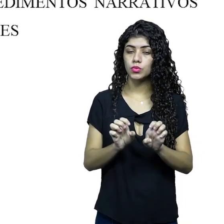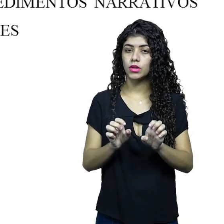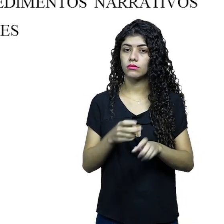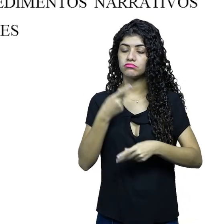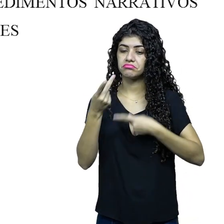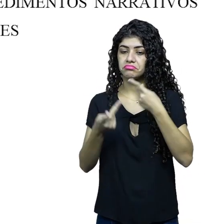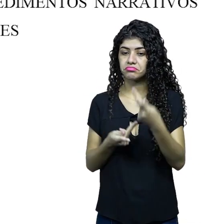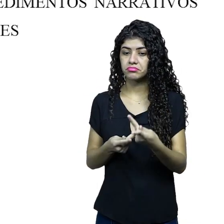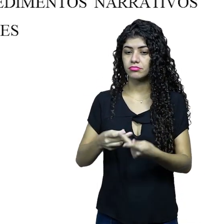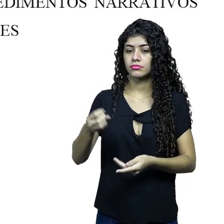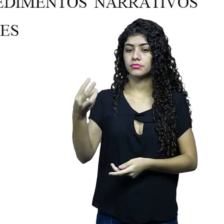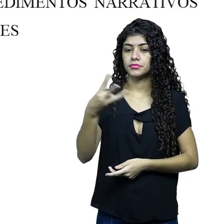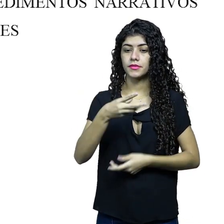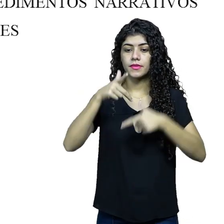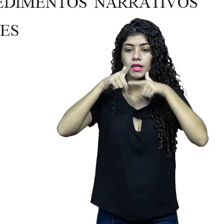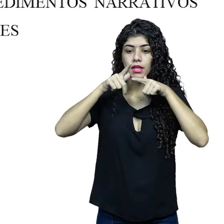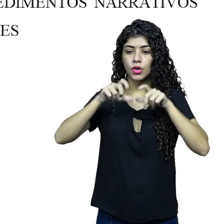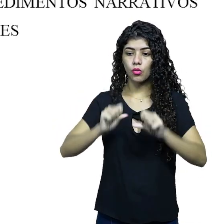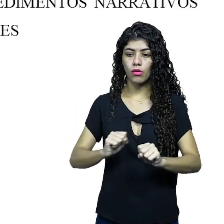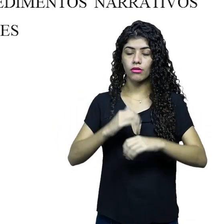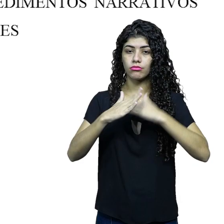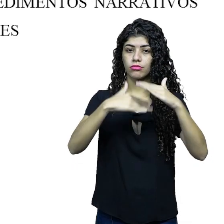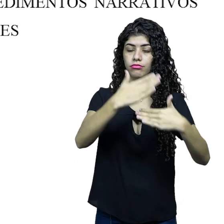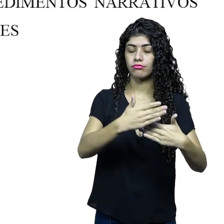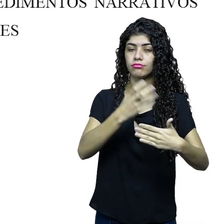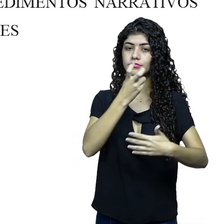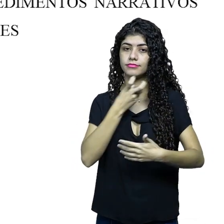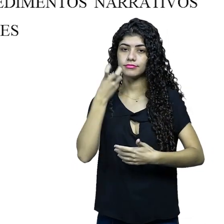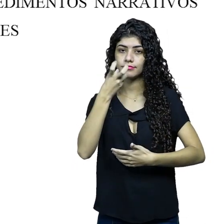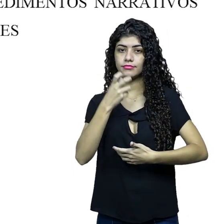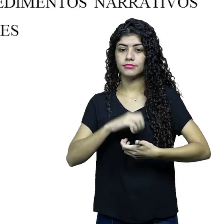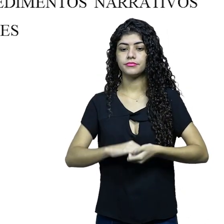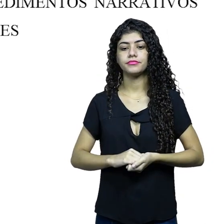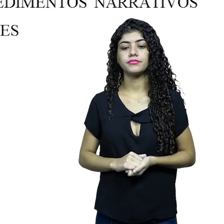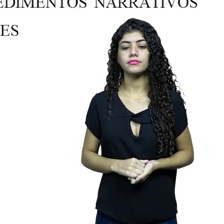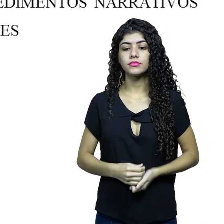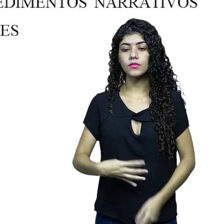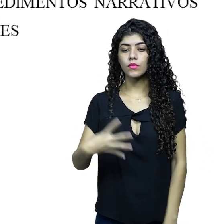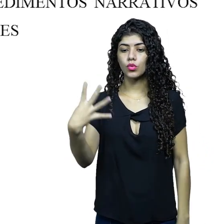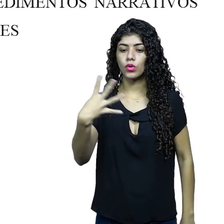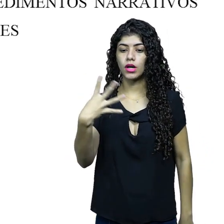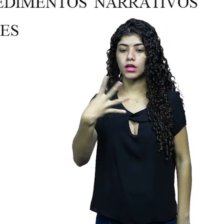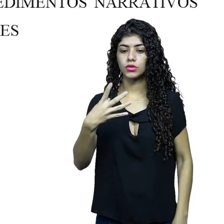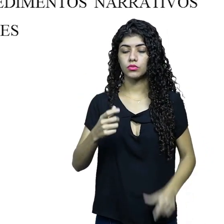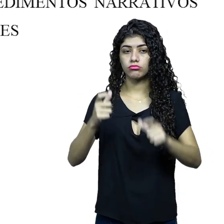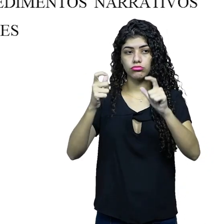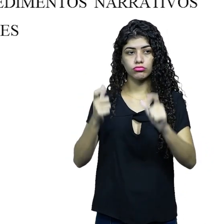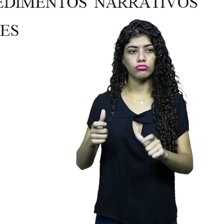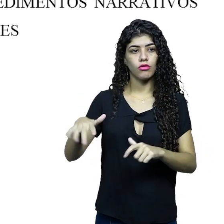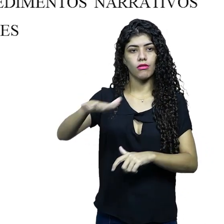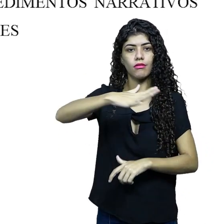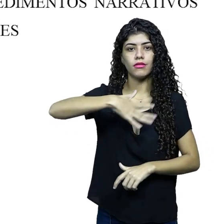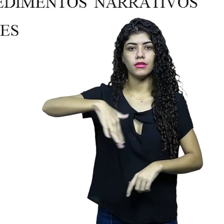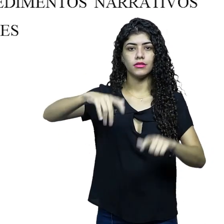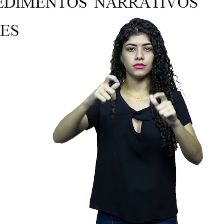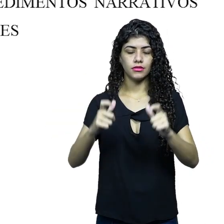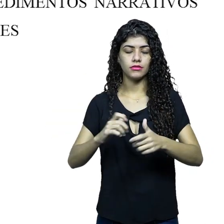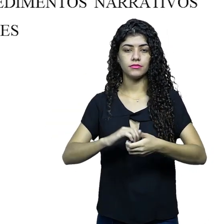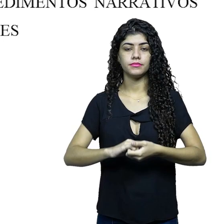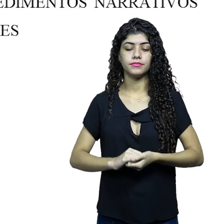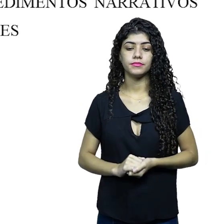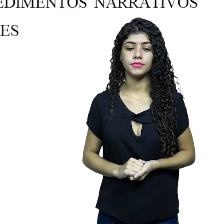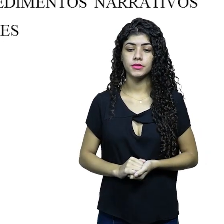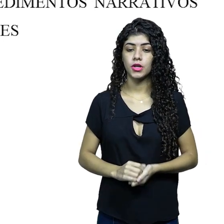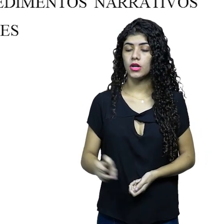Estrutura narrativa. 3. Linguagem e procedimentos narrativos. 4. Cenários